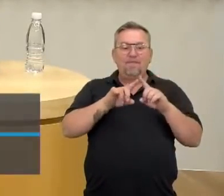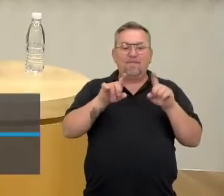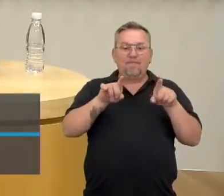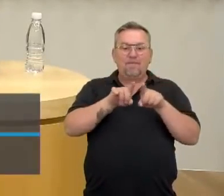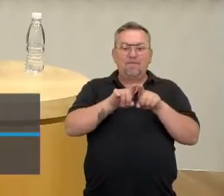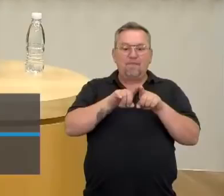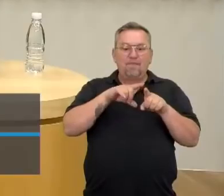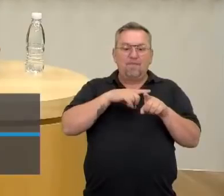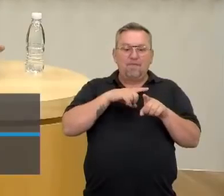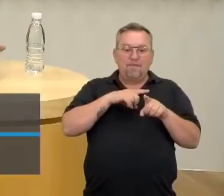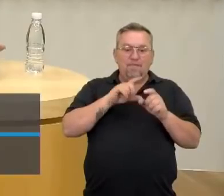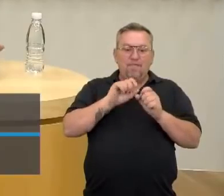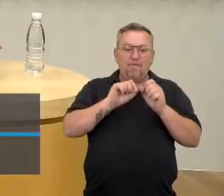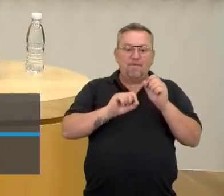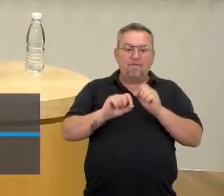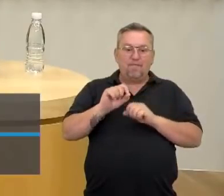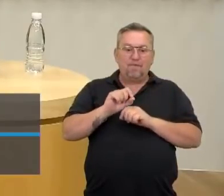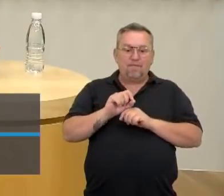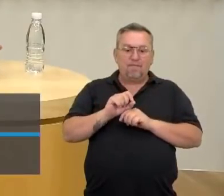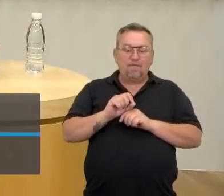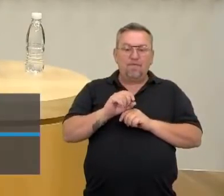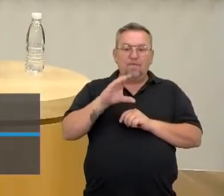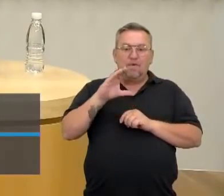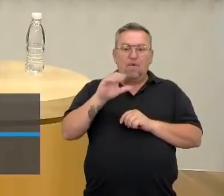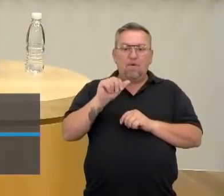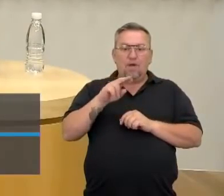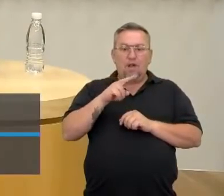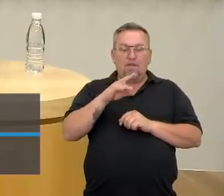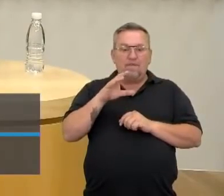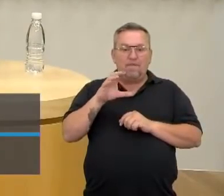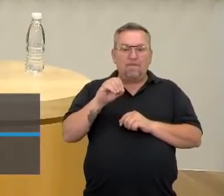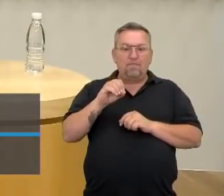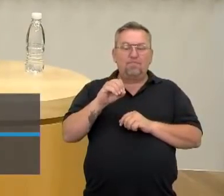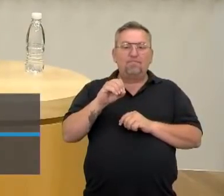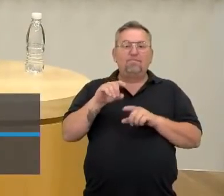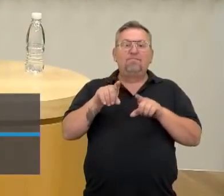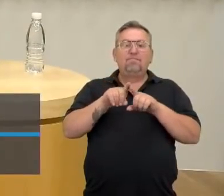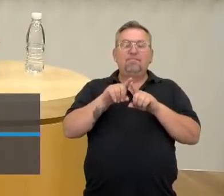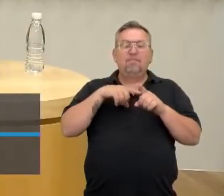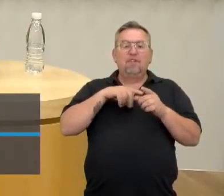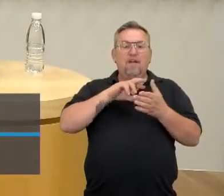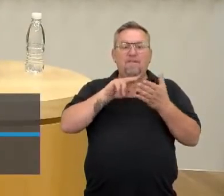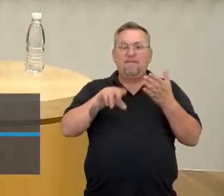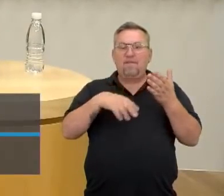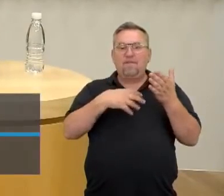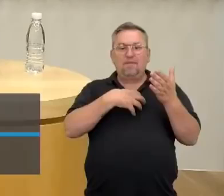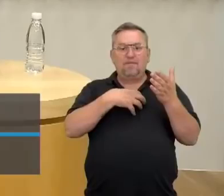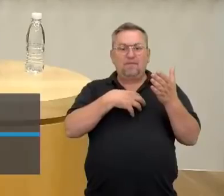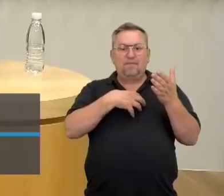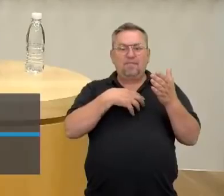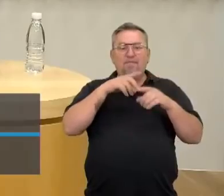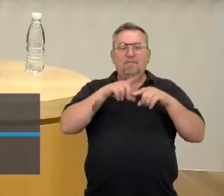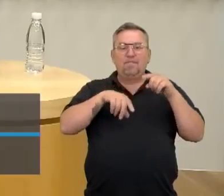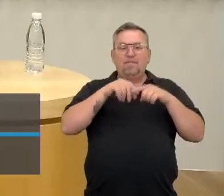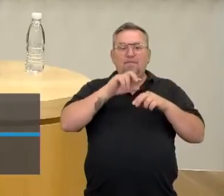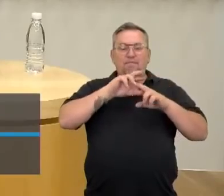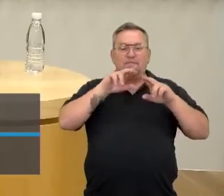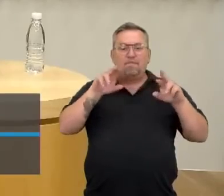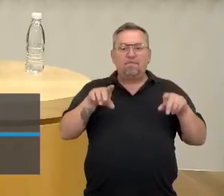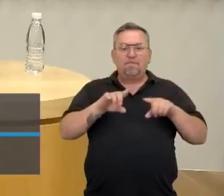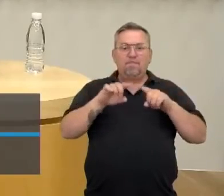Também tem técnica que é feita com fusain, né, que é o carvão vegetal. Então, nós temos N formas, N materialidades,